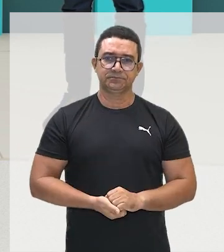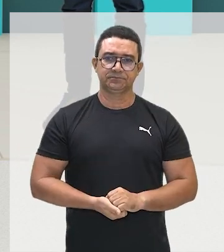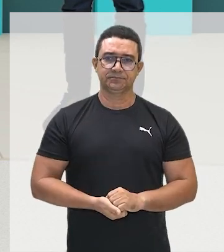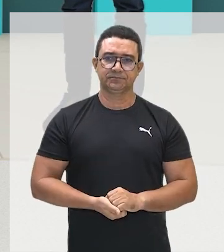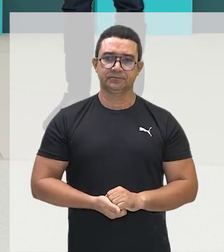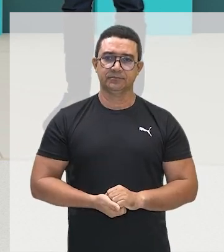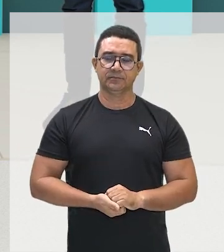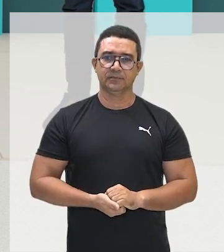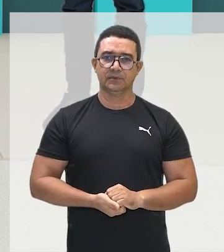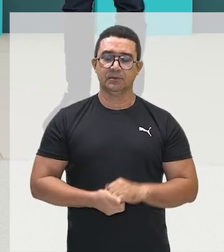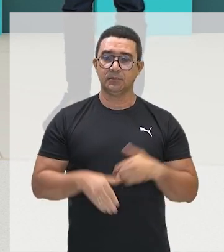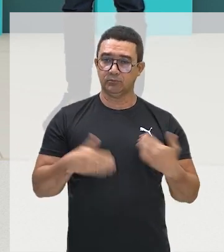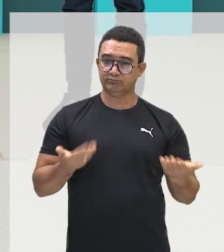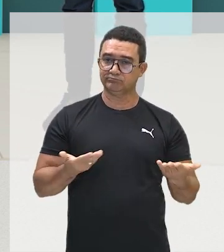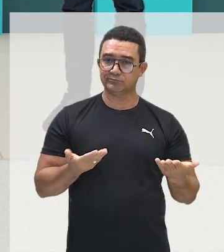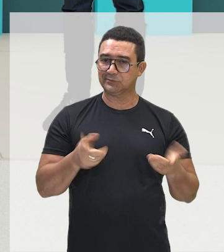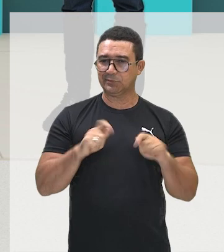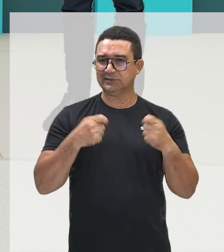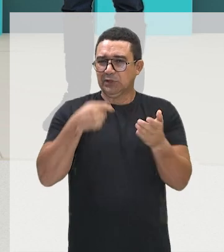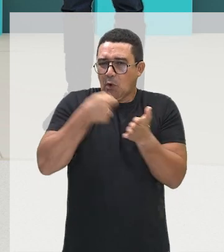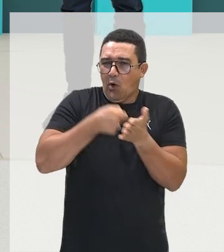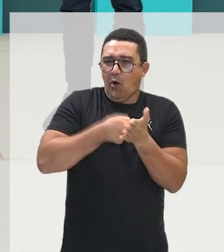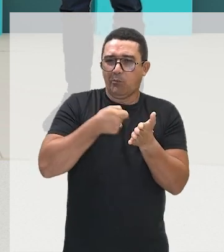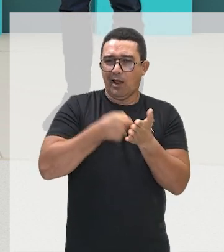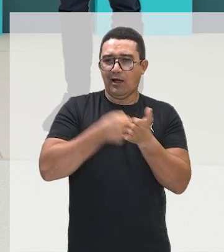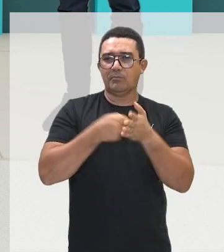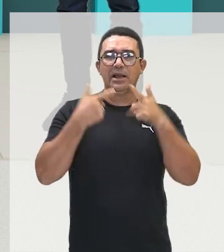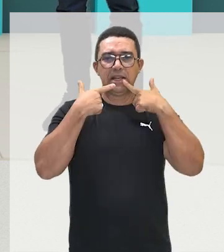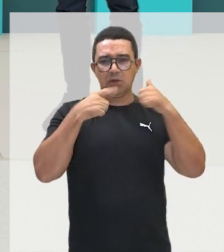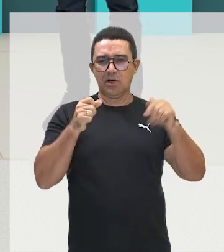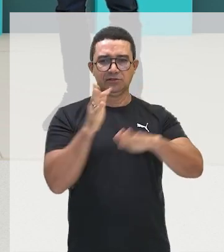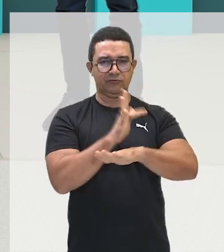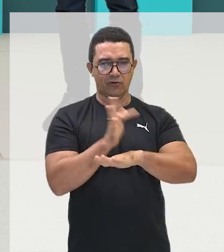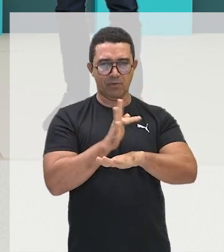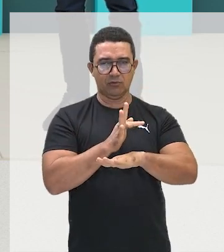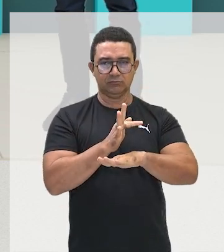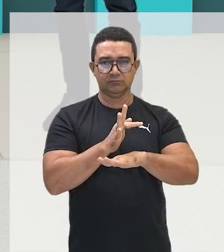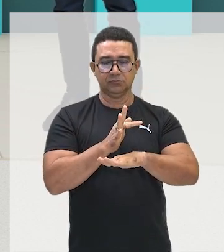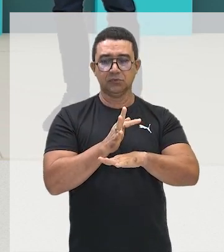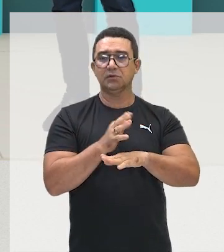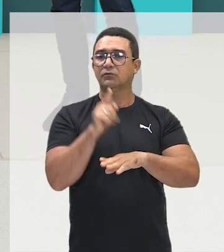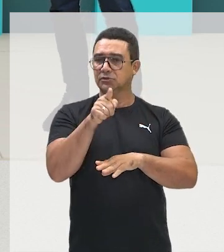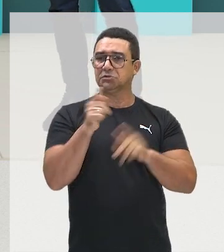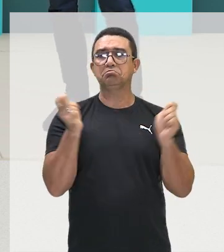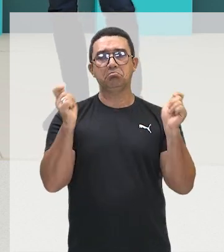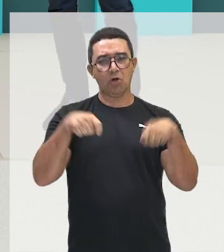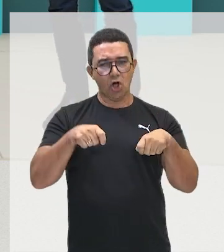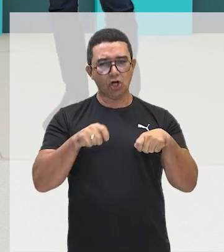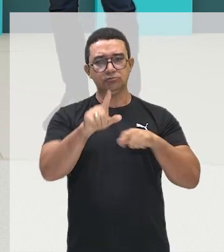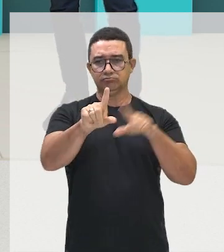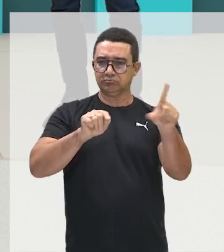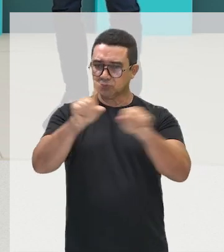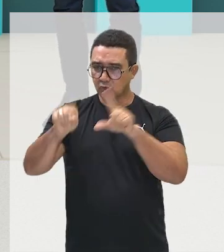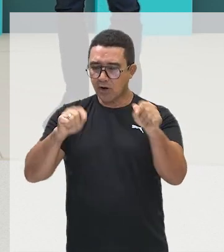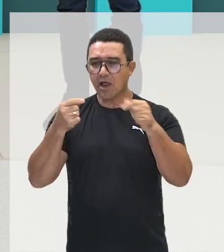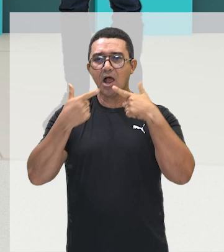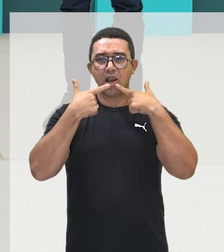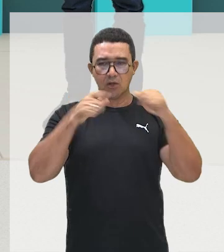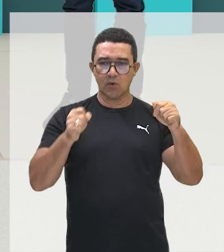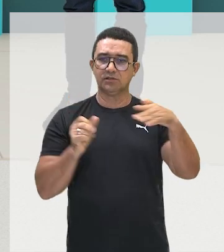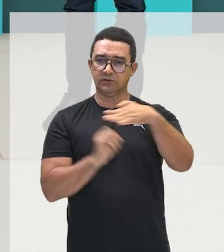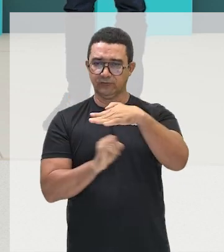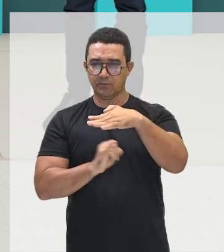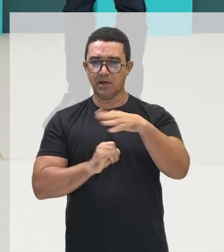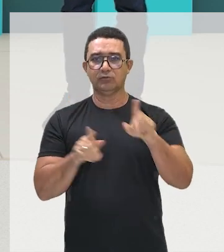tá? Reiterando, não há uma obrigação de utilizar uma linguagem formal nesses casos. Você pode fazer a escolha da linguagem